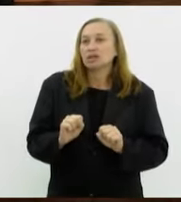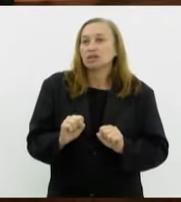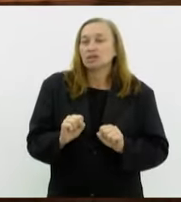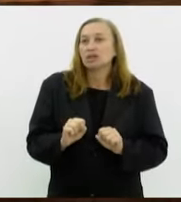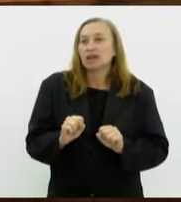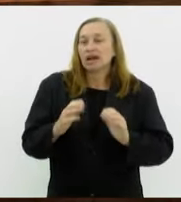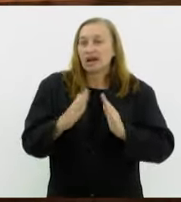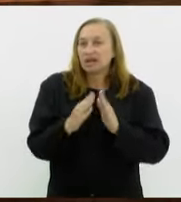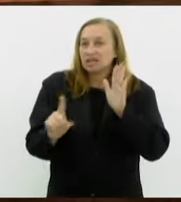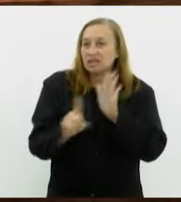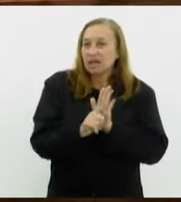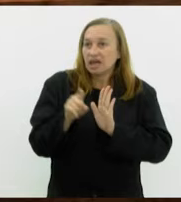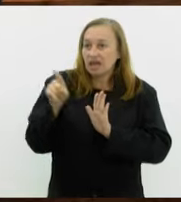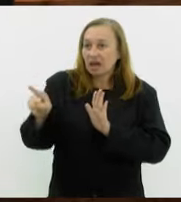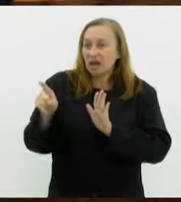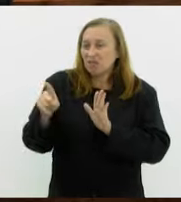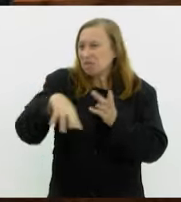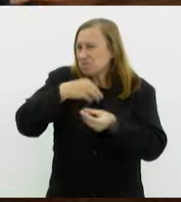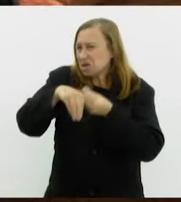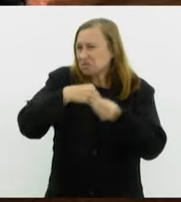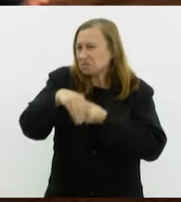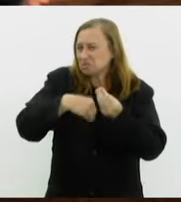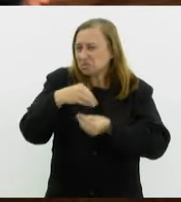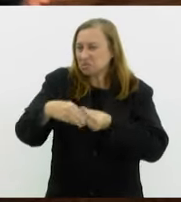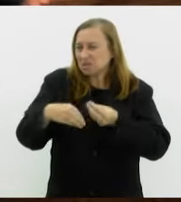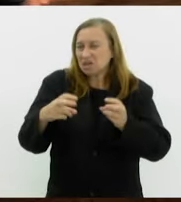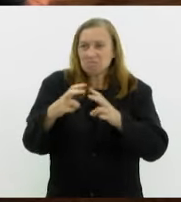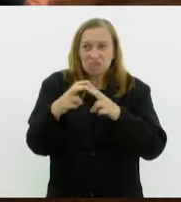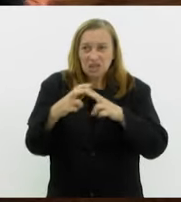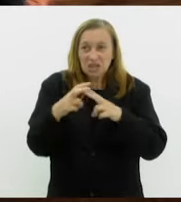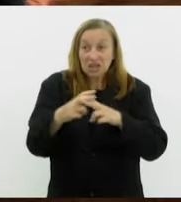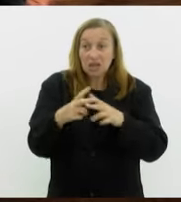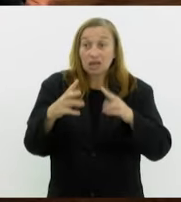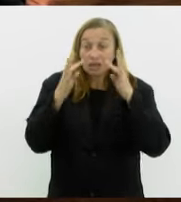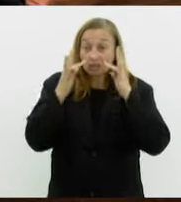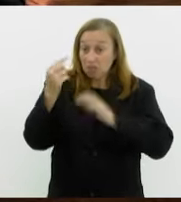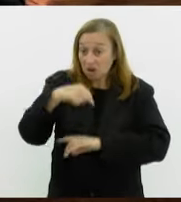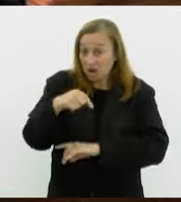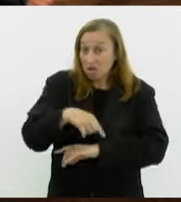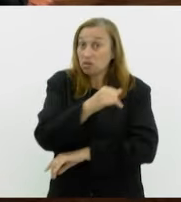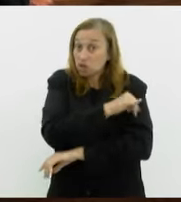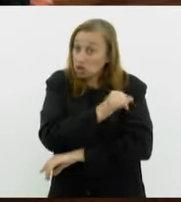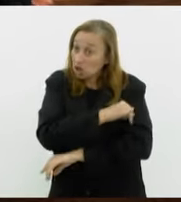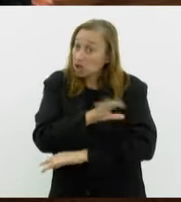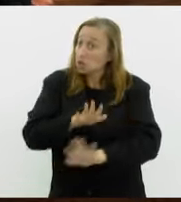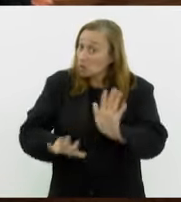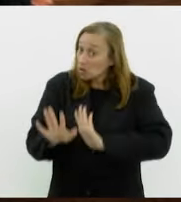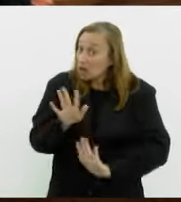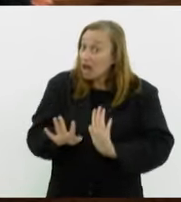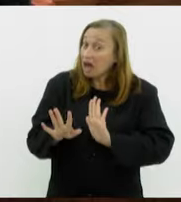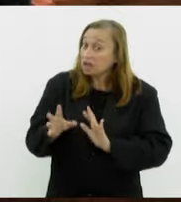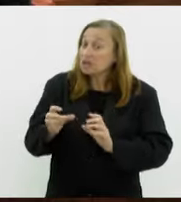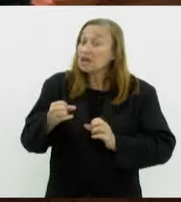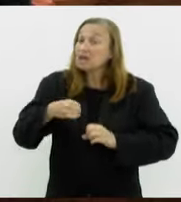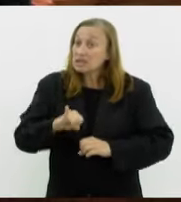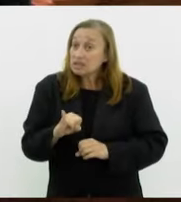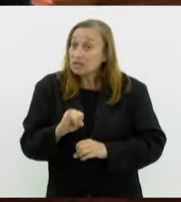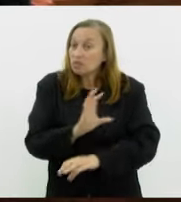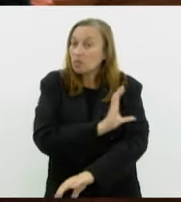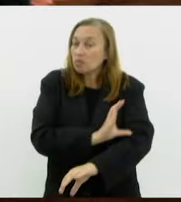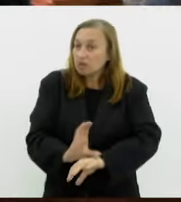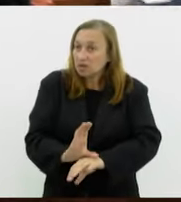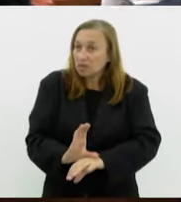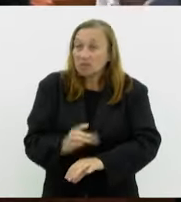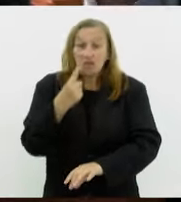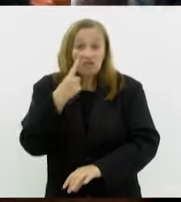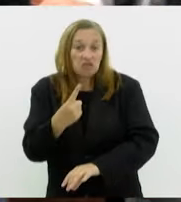insustentável. E isso daqui pode ser na Lesp, amanhã aqui no Rio de Janeiro, né? Caso esse comportamento seja